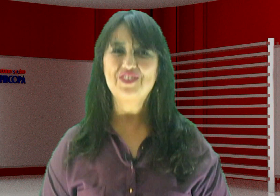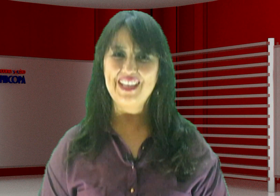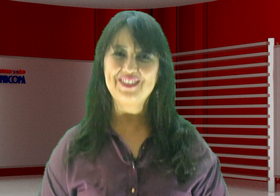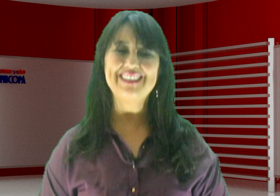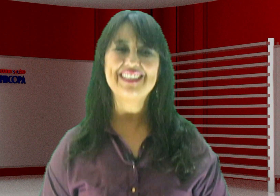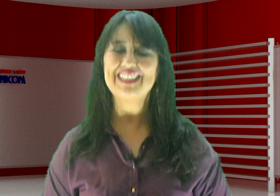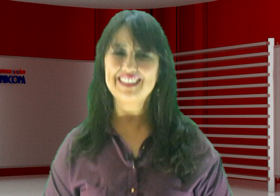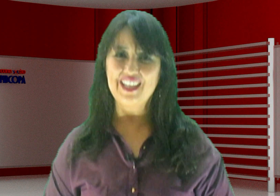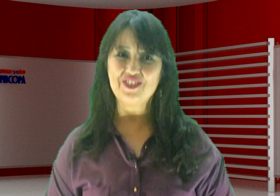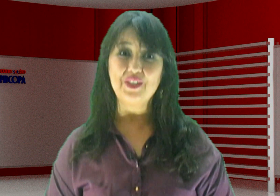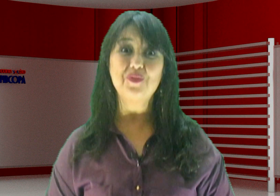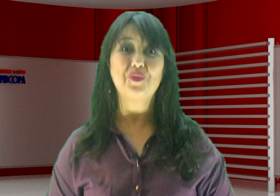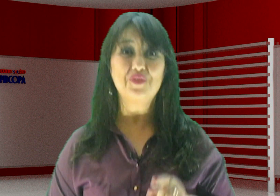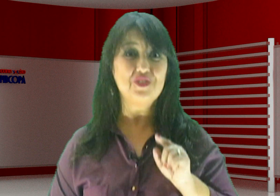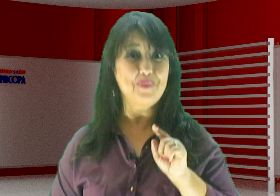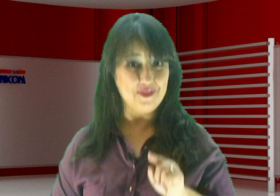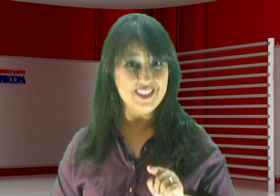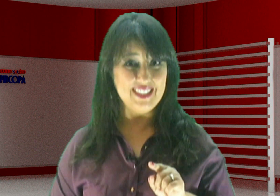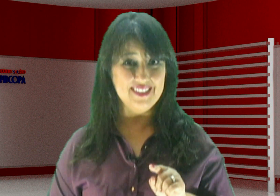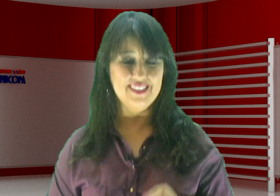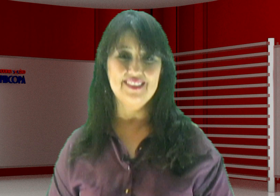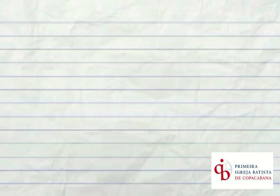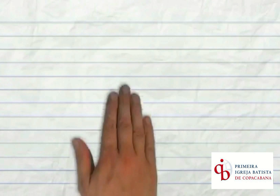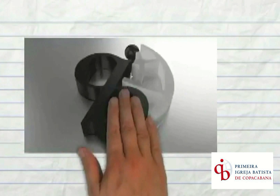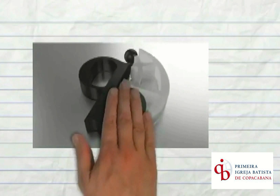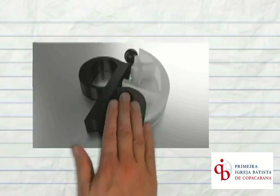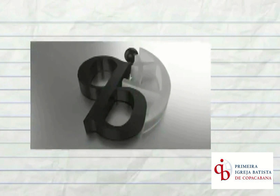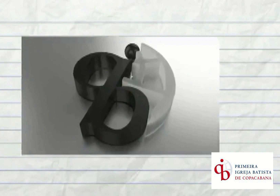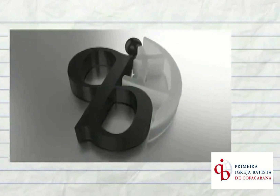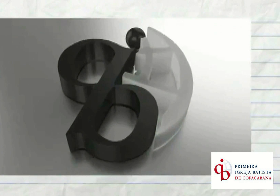O Ministério da Terceira Idade tem um convite para você.